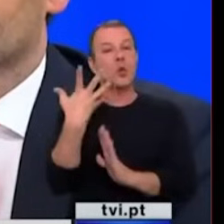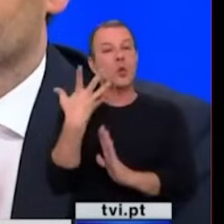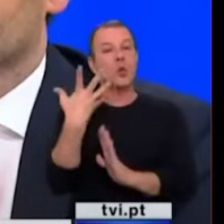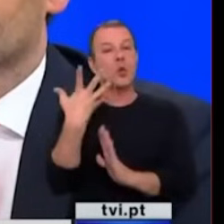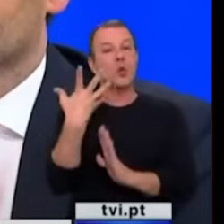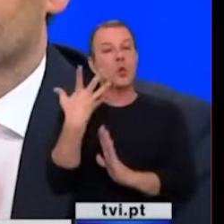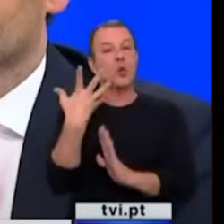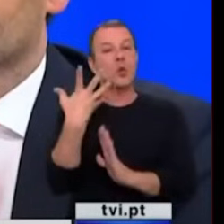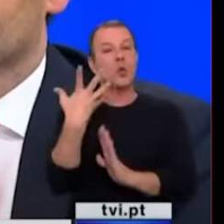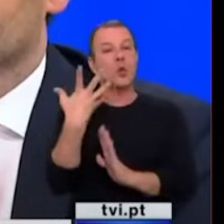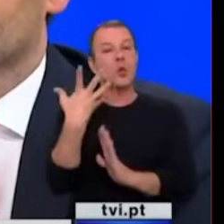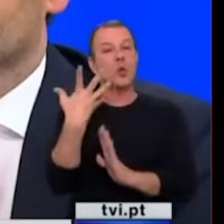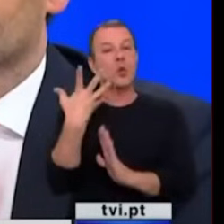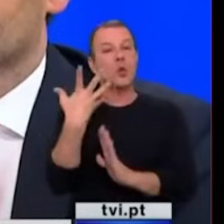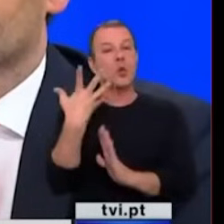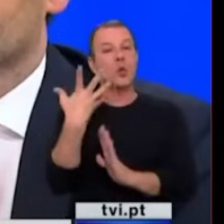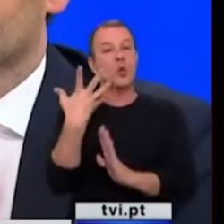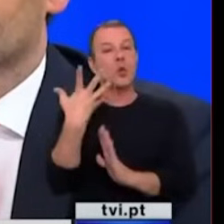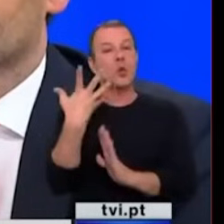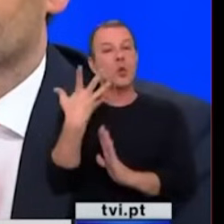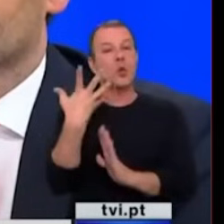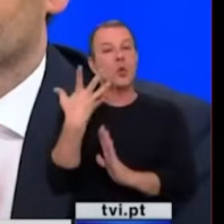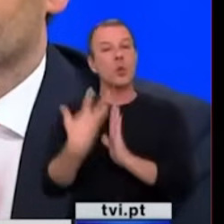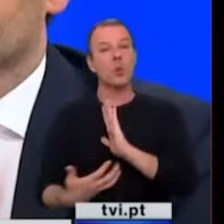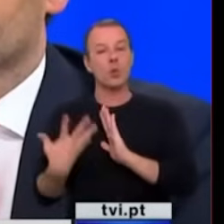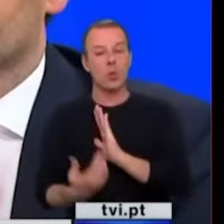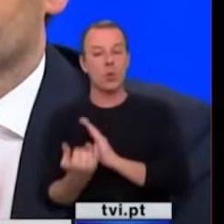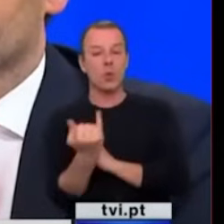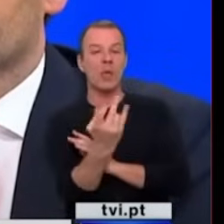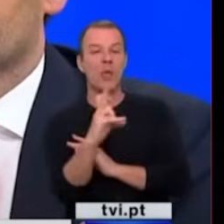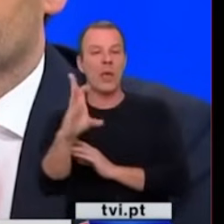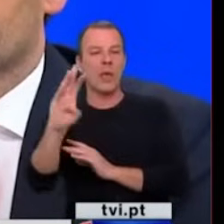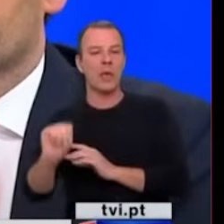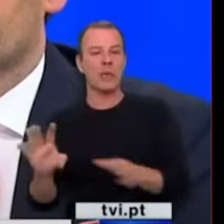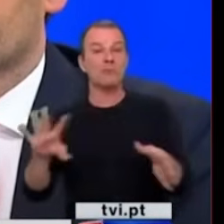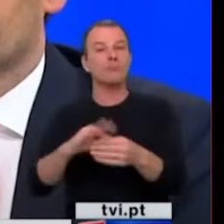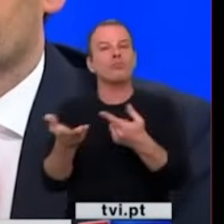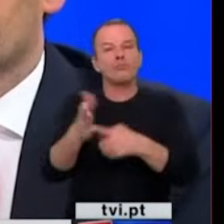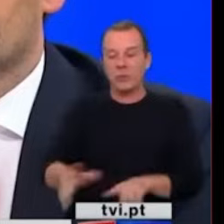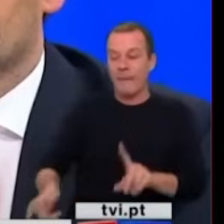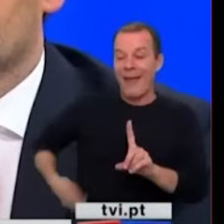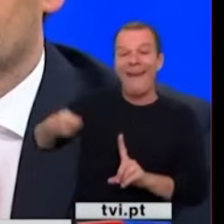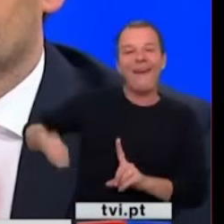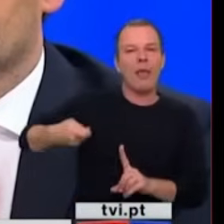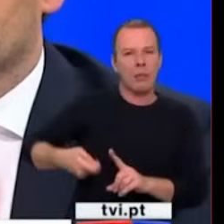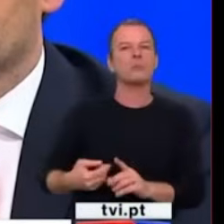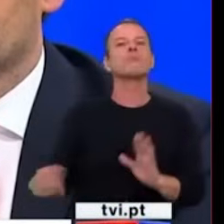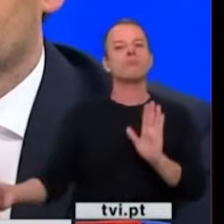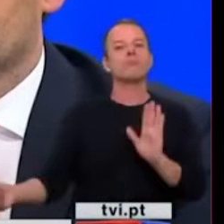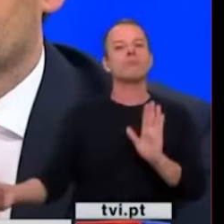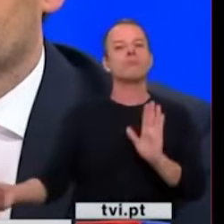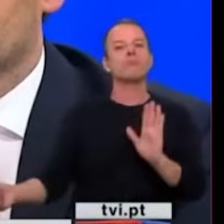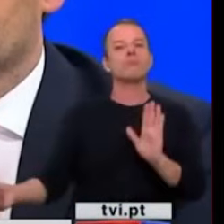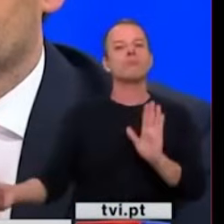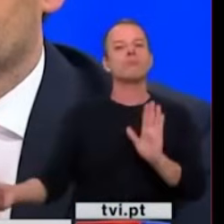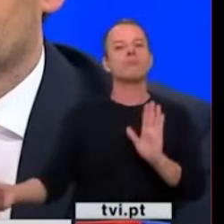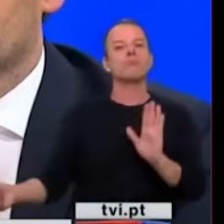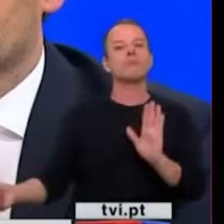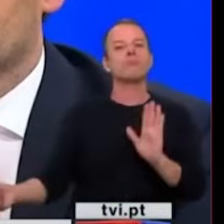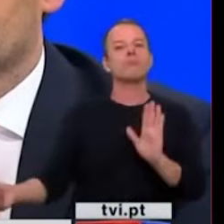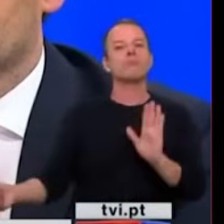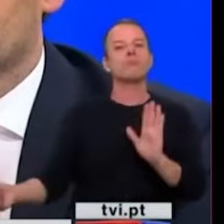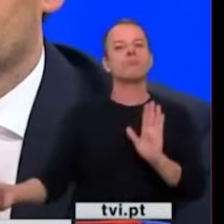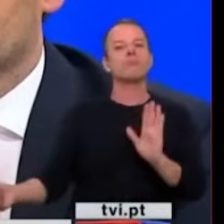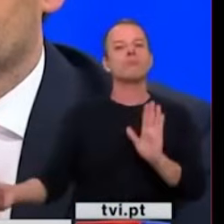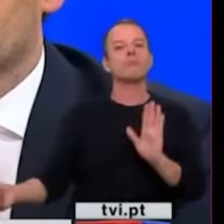Pedro nundo Santos com a Malta de esquerda para ver se ele propõe alguma coisa despesa com rendas de 600 € para 800 € olha agora tá a falar de medidas